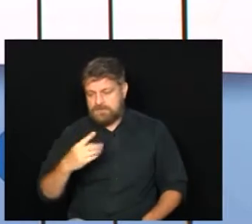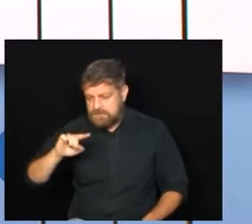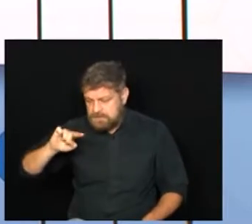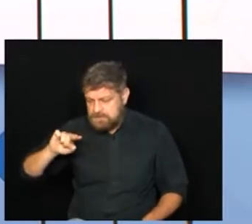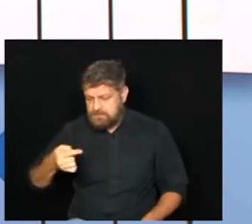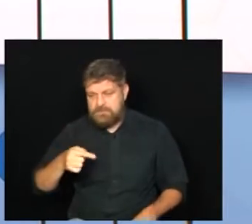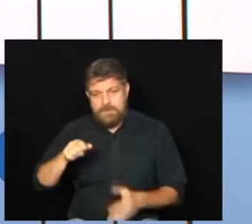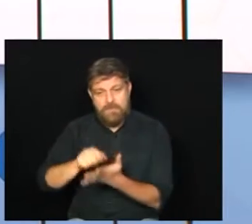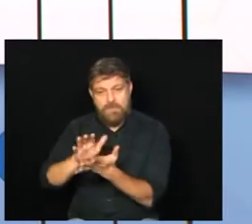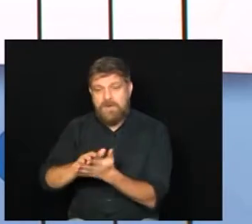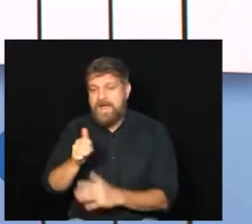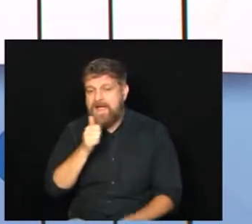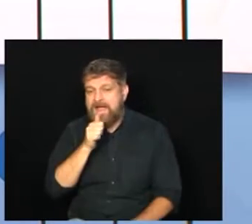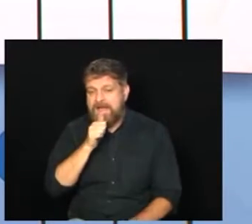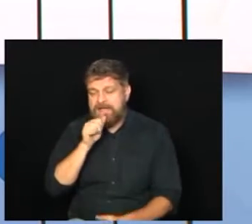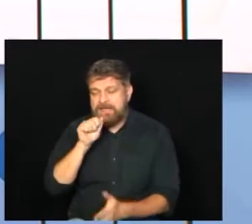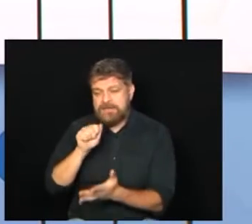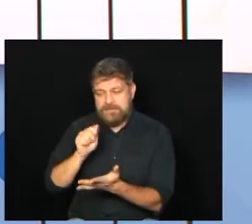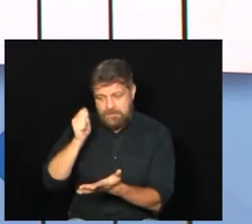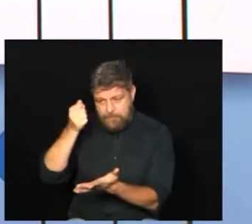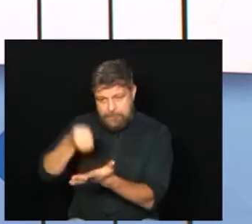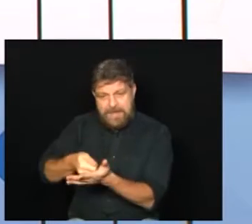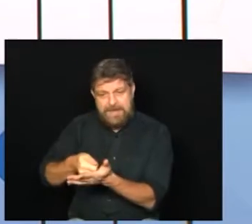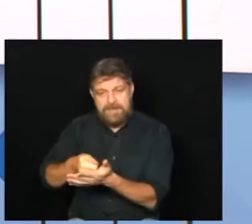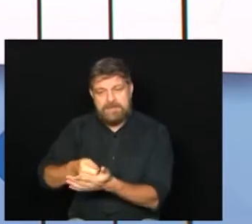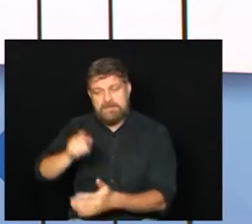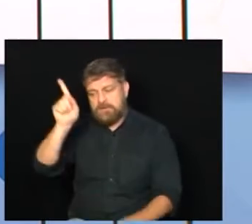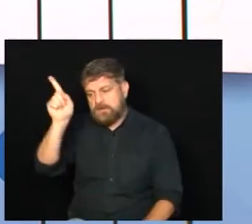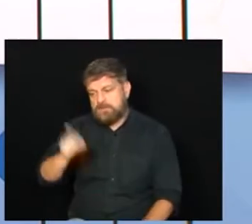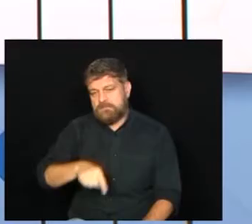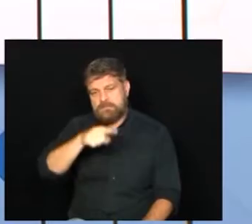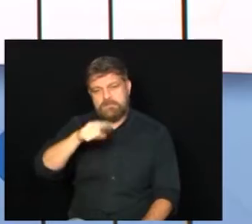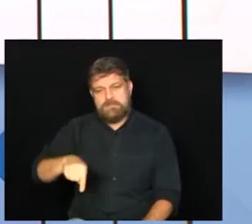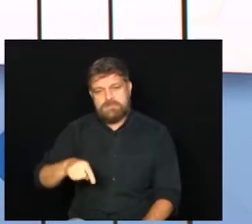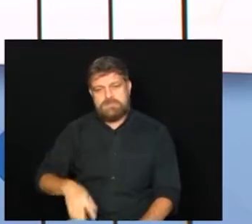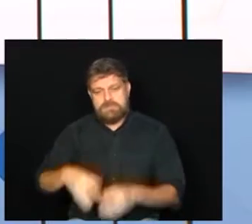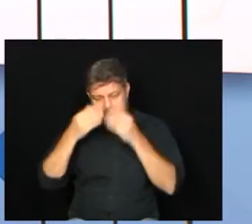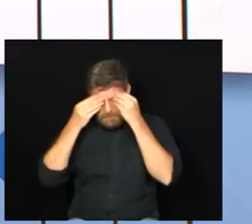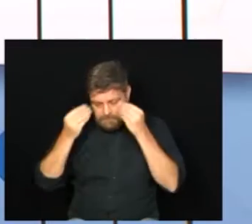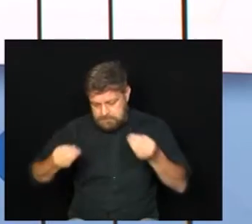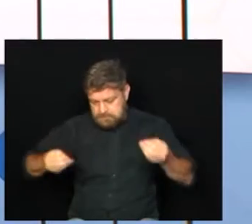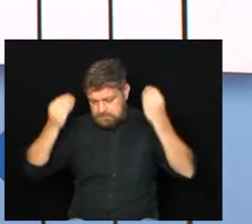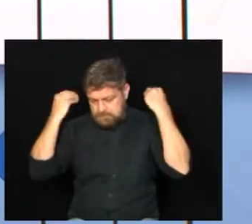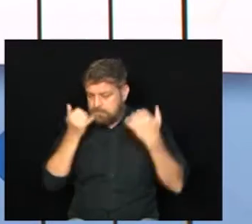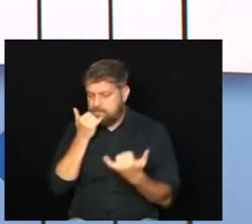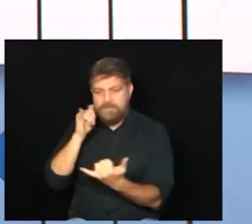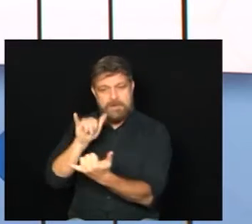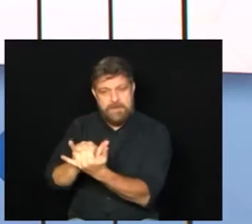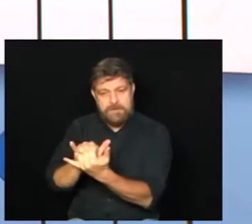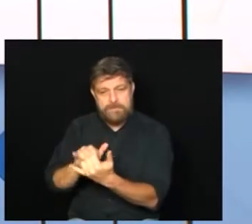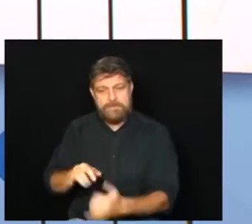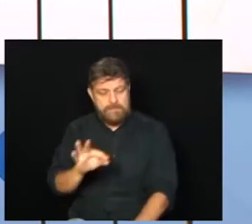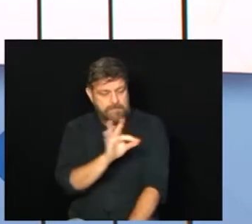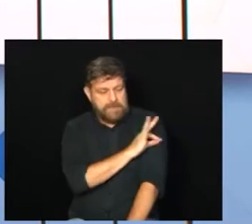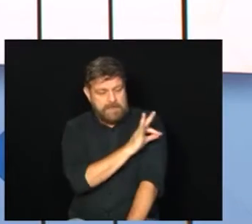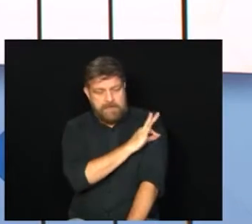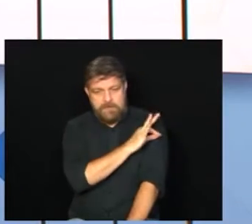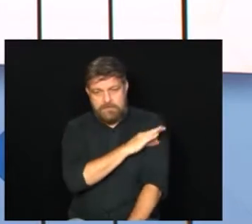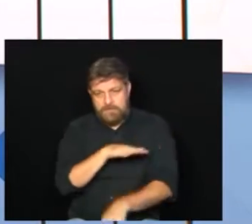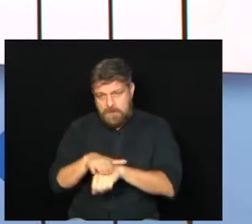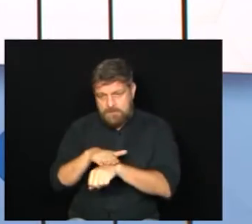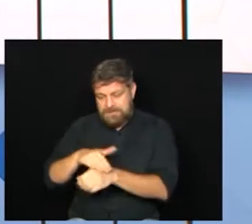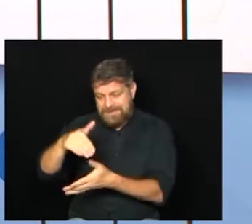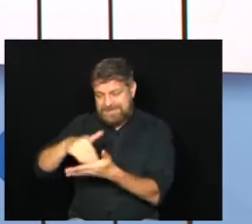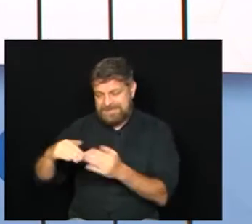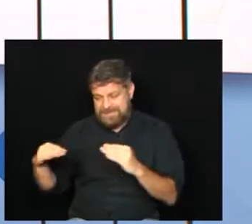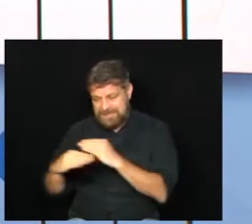114.544 que não foram pagas e devem ser desconsideradas. A Prefeitura autorizou a Secretaria de Transportes